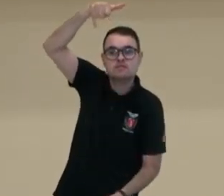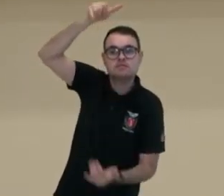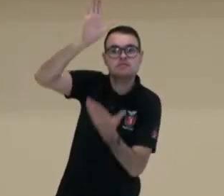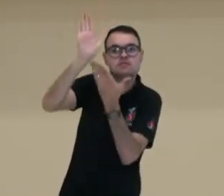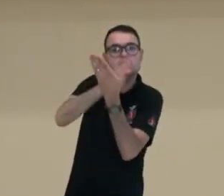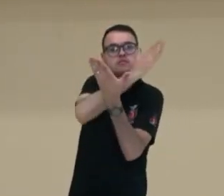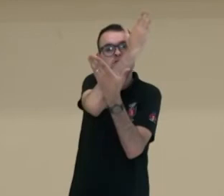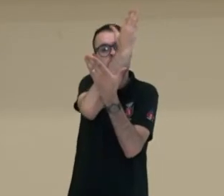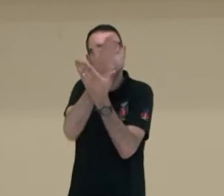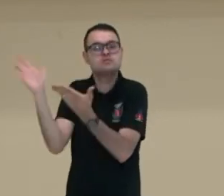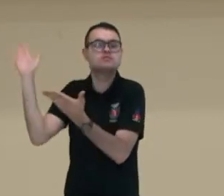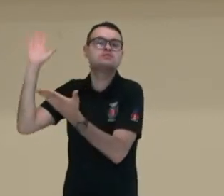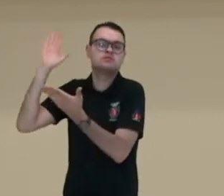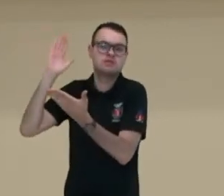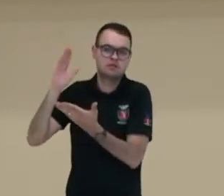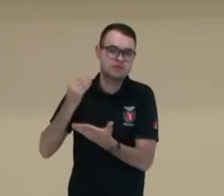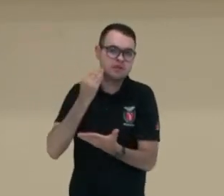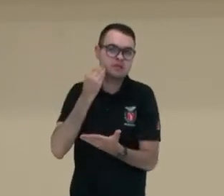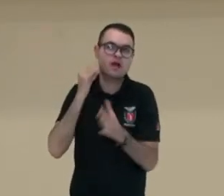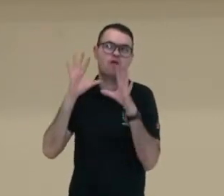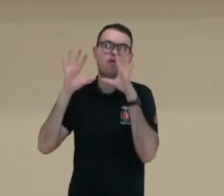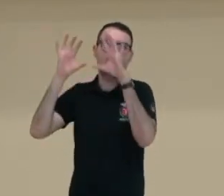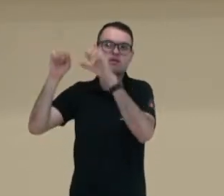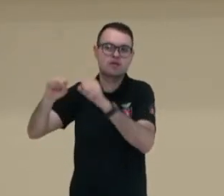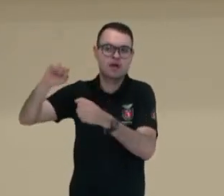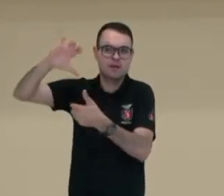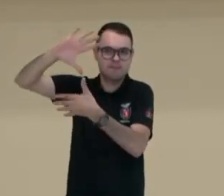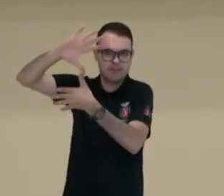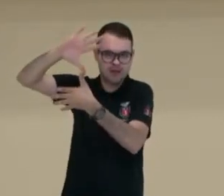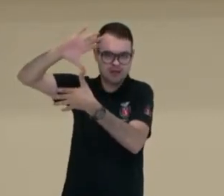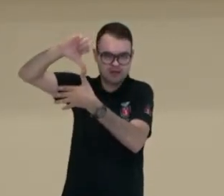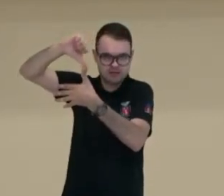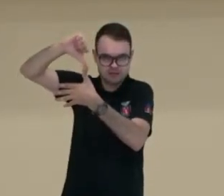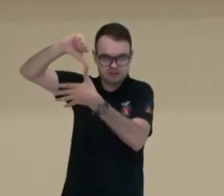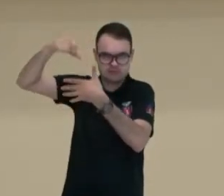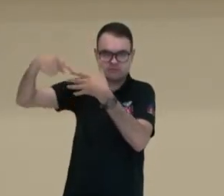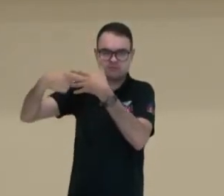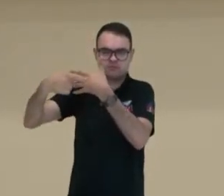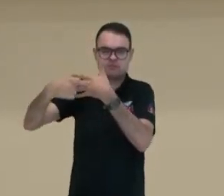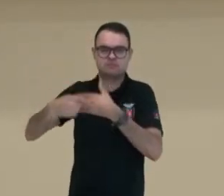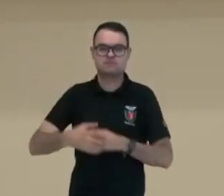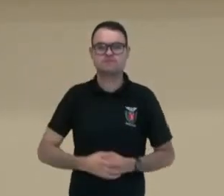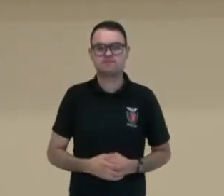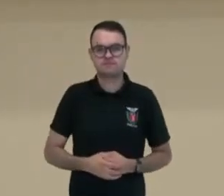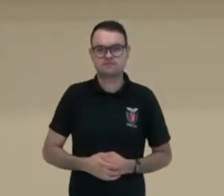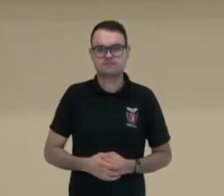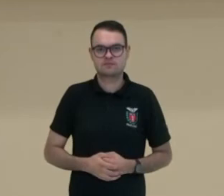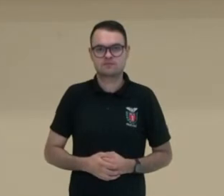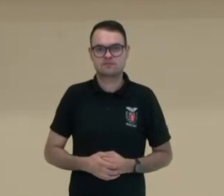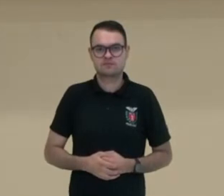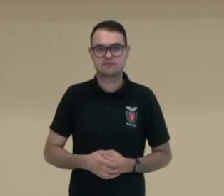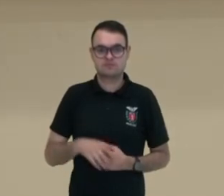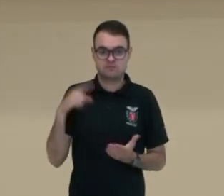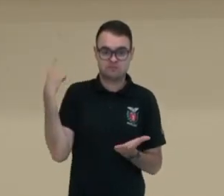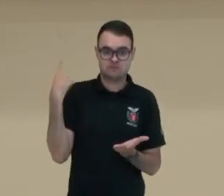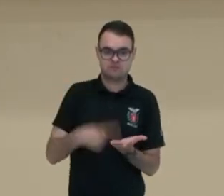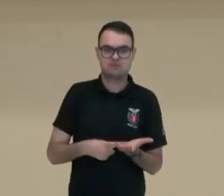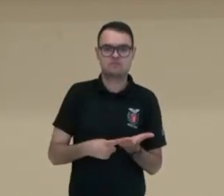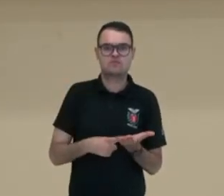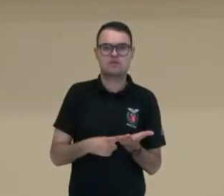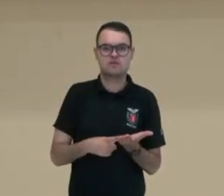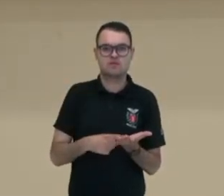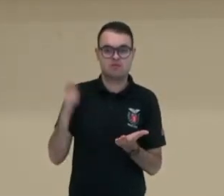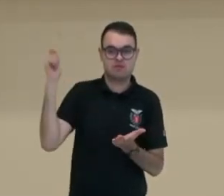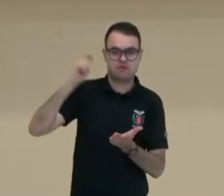Espanha encontraram para colonizar a América do Sul. Esse tratado mostra que a divisão